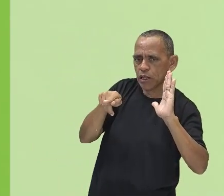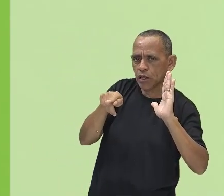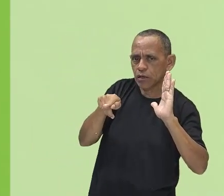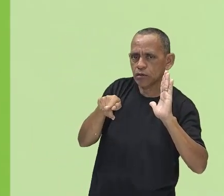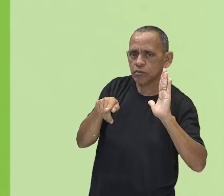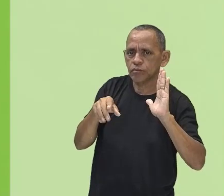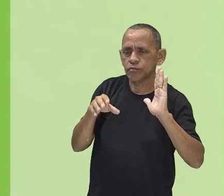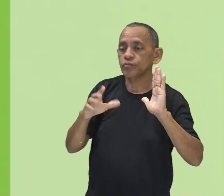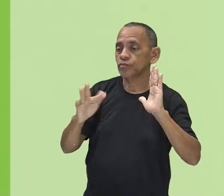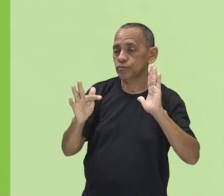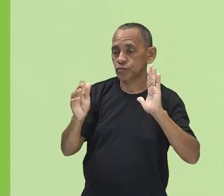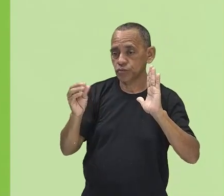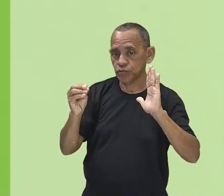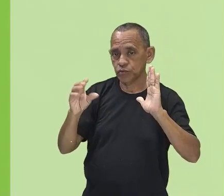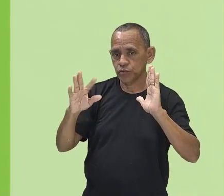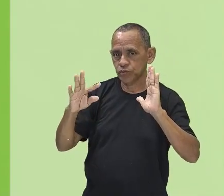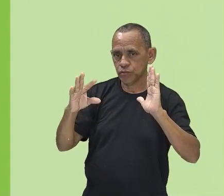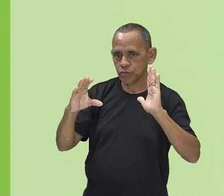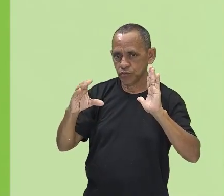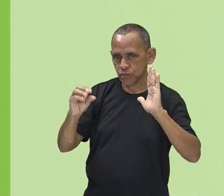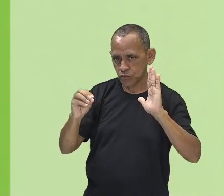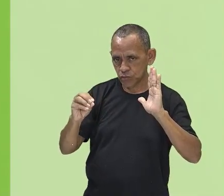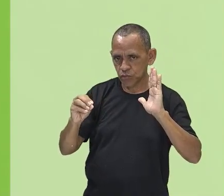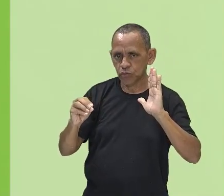foco, beleza? E o principal